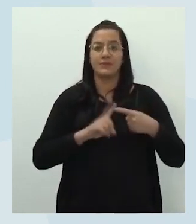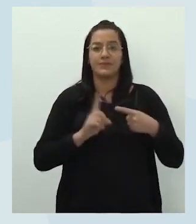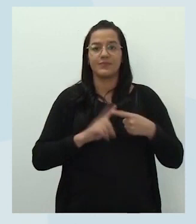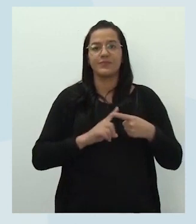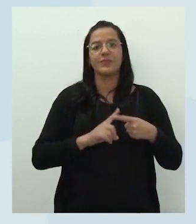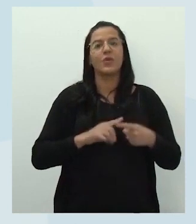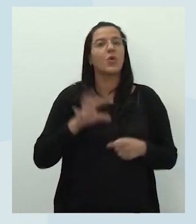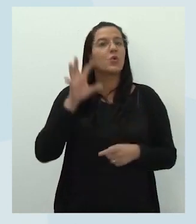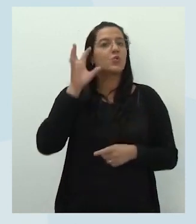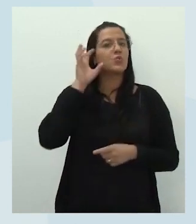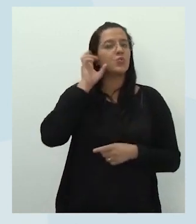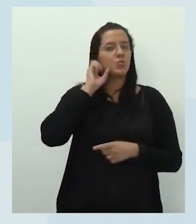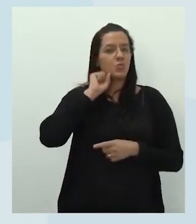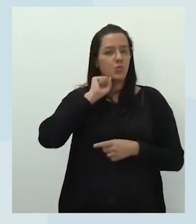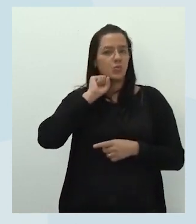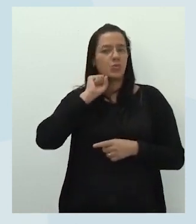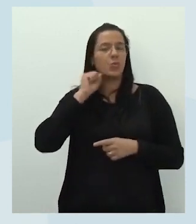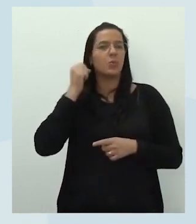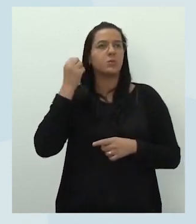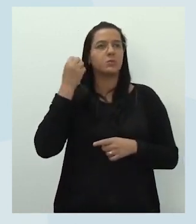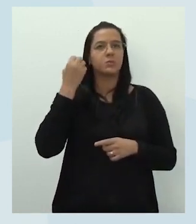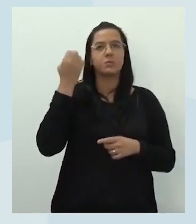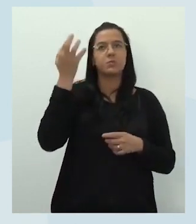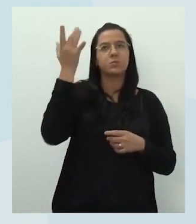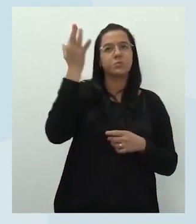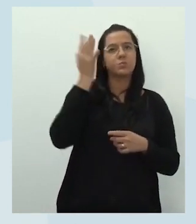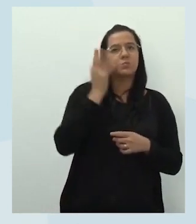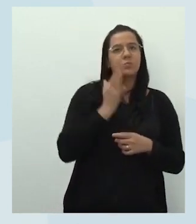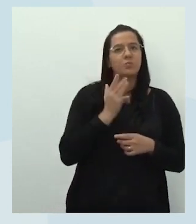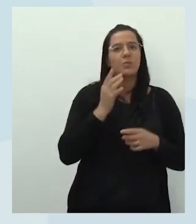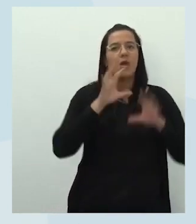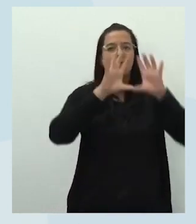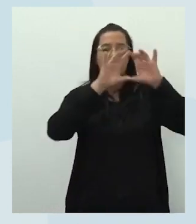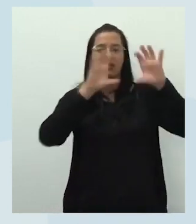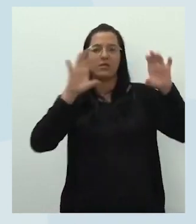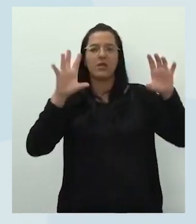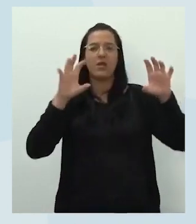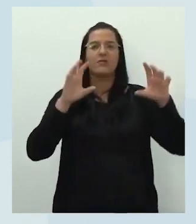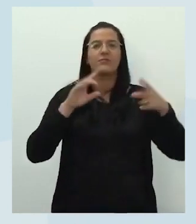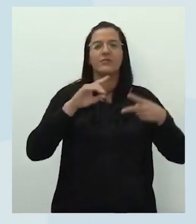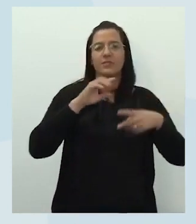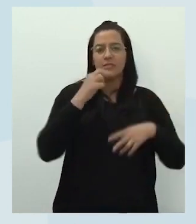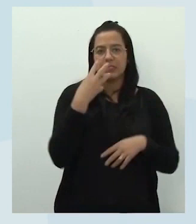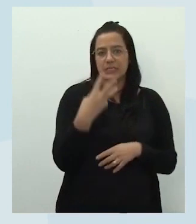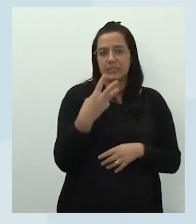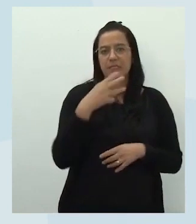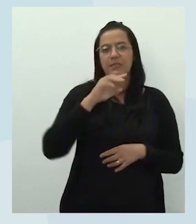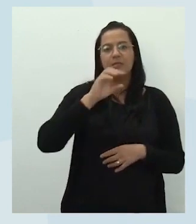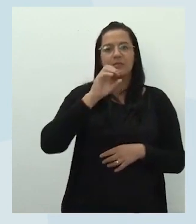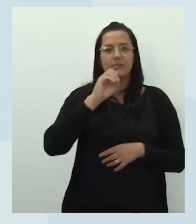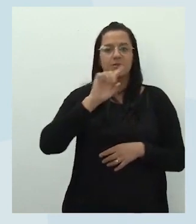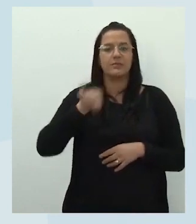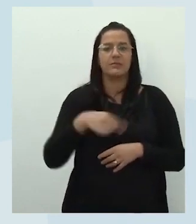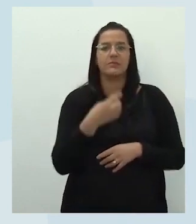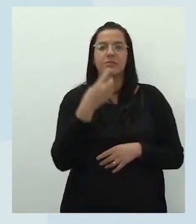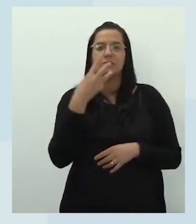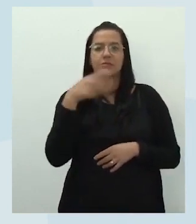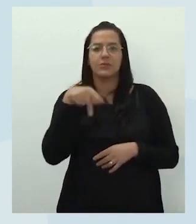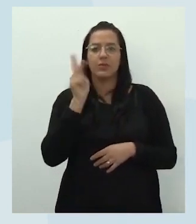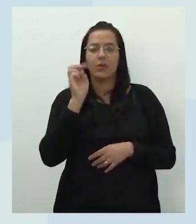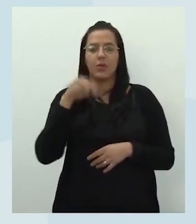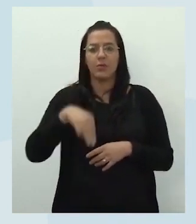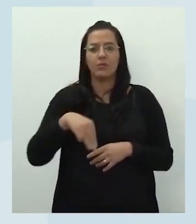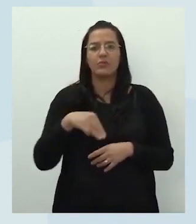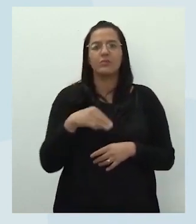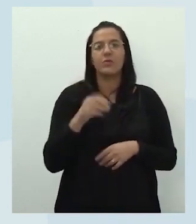nessa circunstância aí que ele está, com nuvens e tal, a 3 décimos de quilômetro por segundo, então